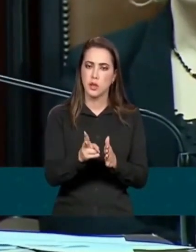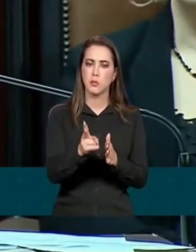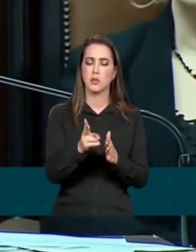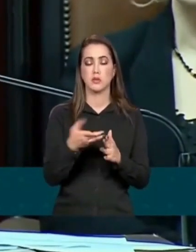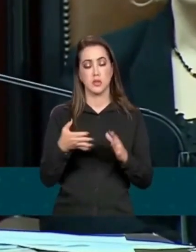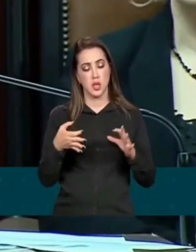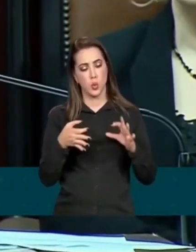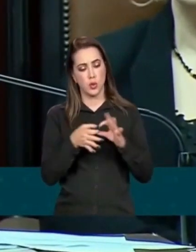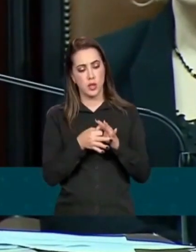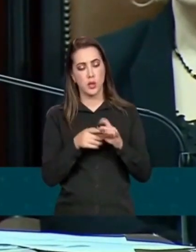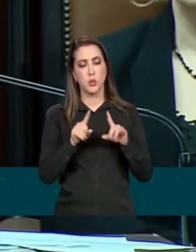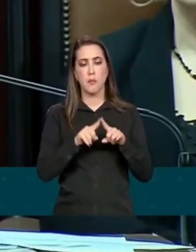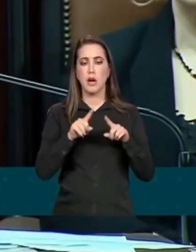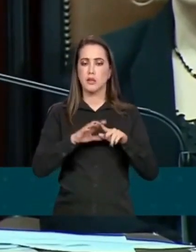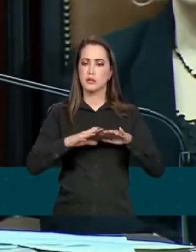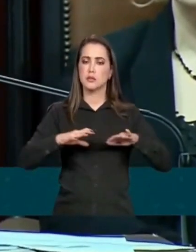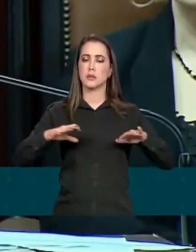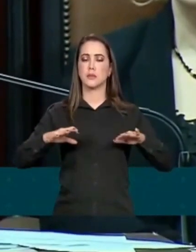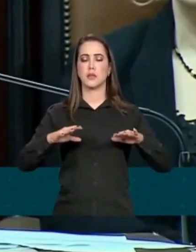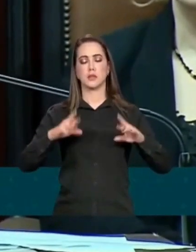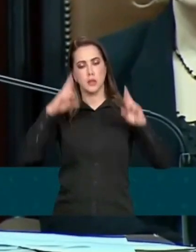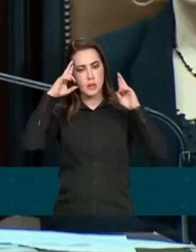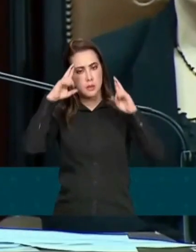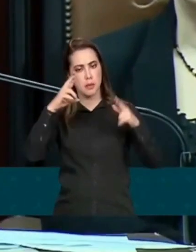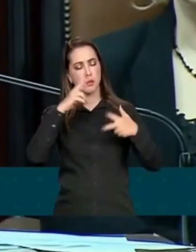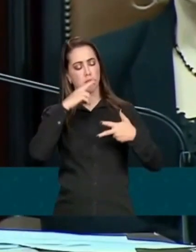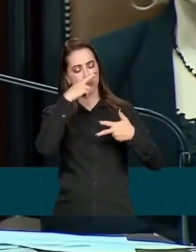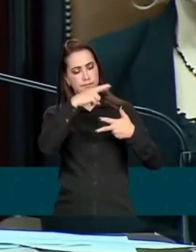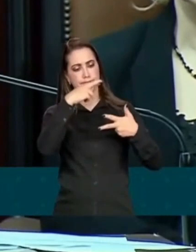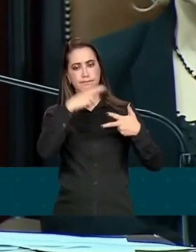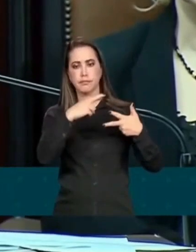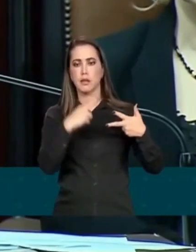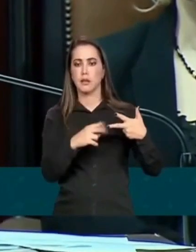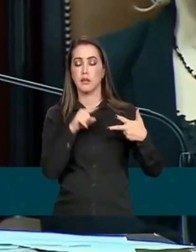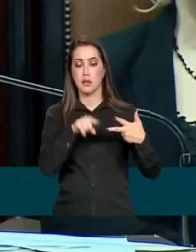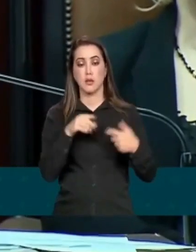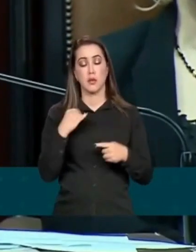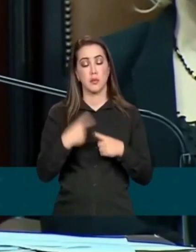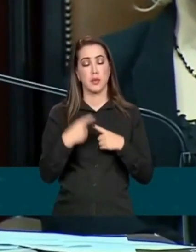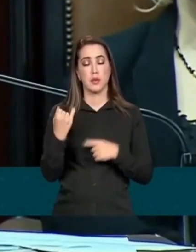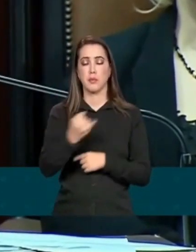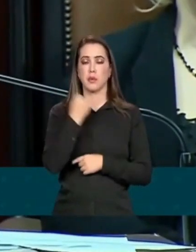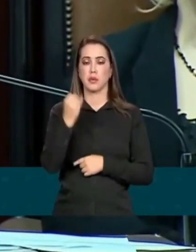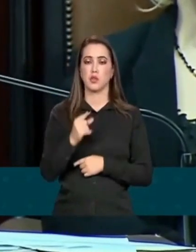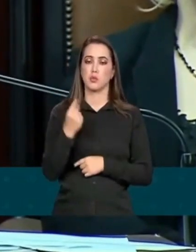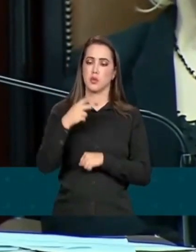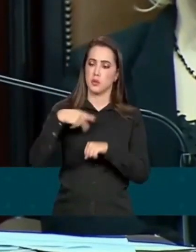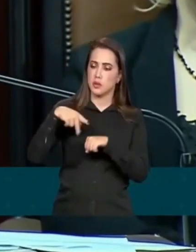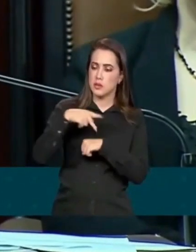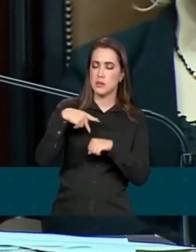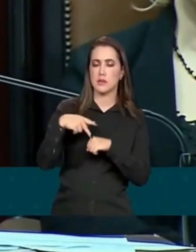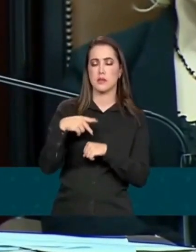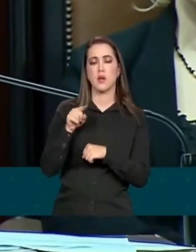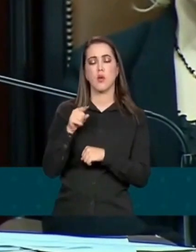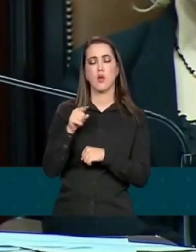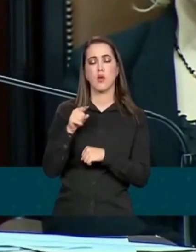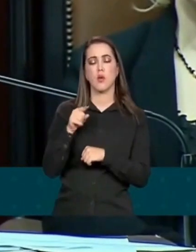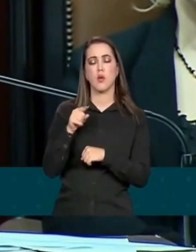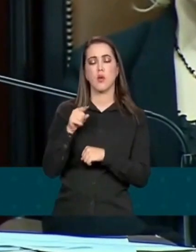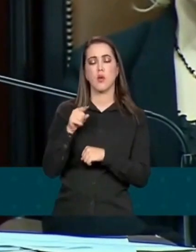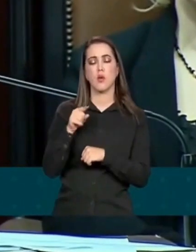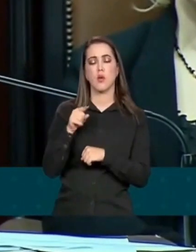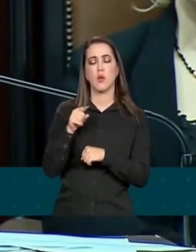faz imprescindível a uma nação suas forças armadas, e em nosso país não é diferente.